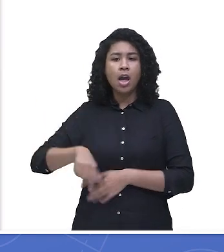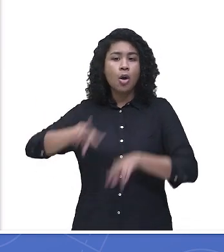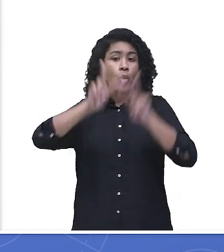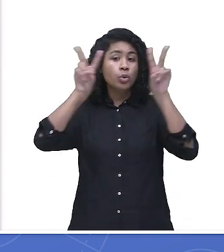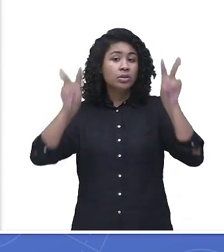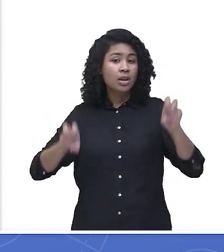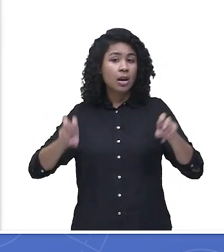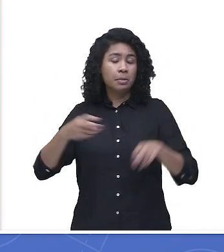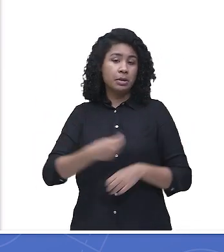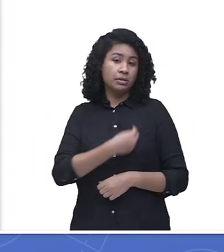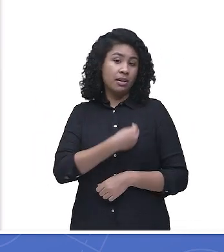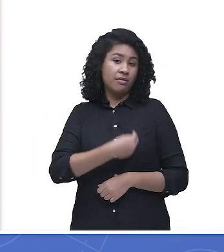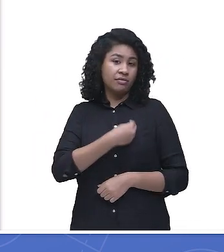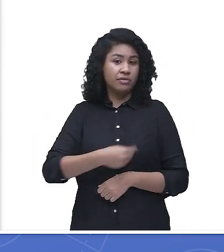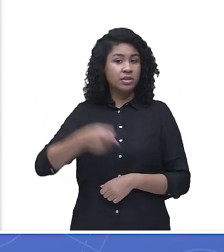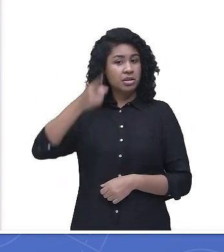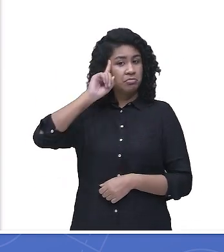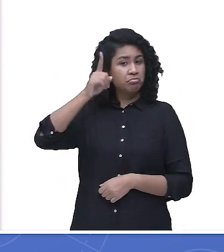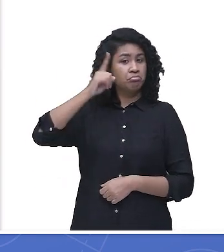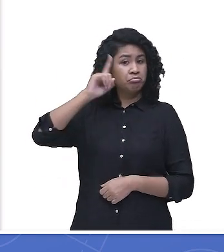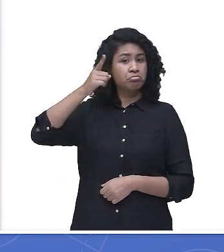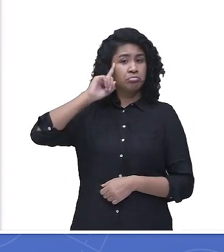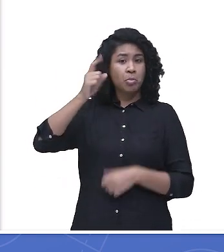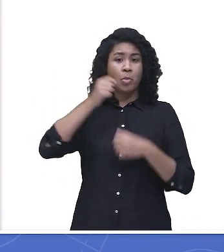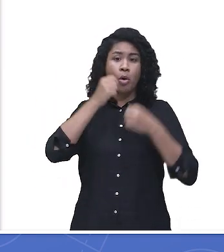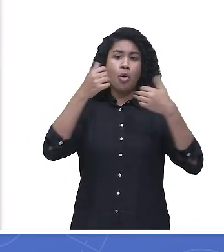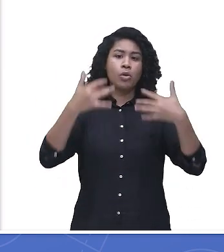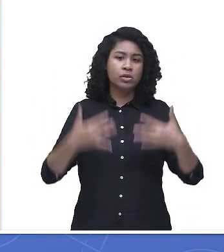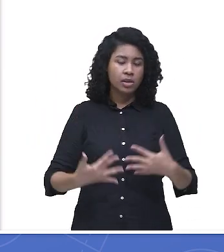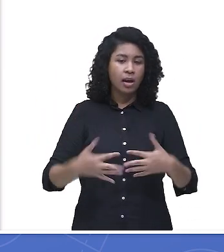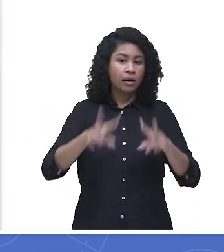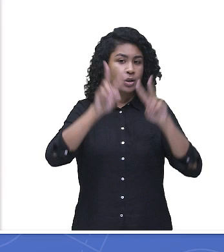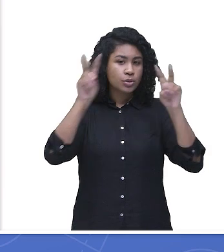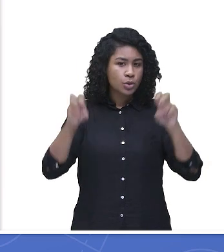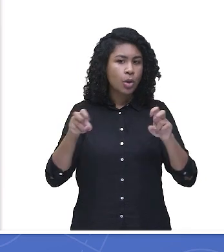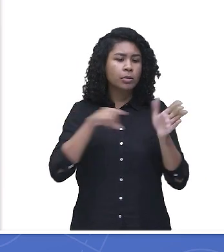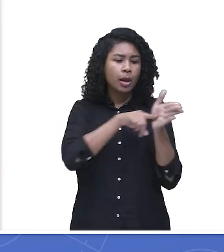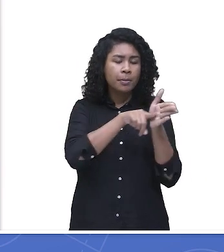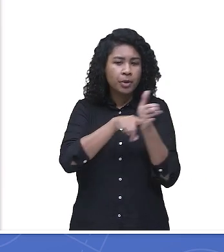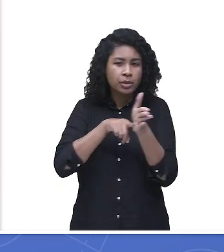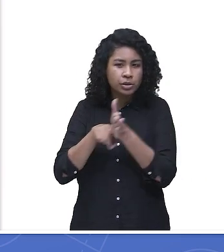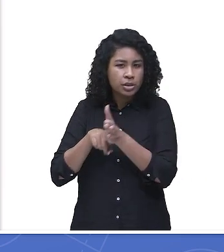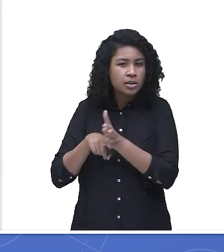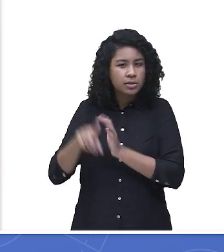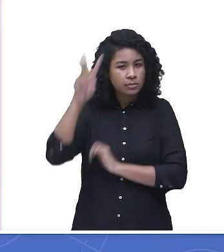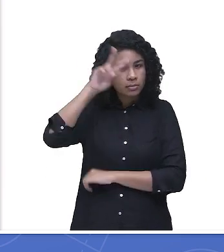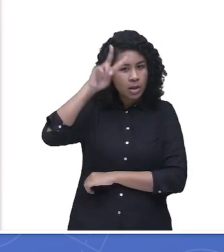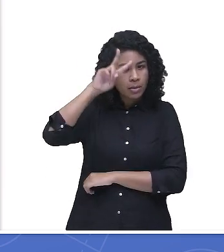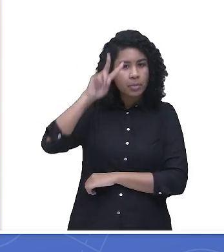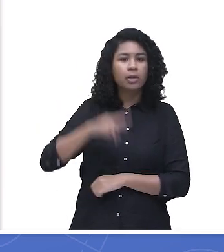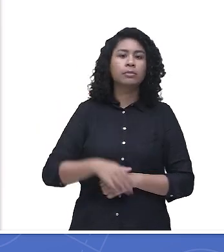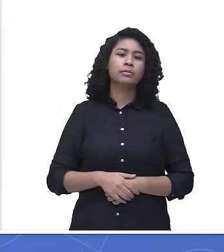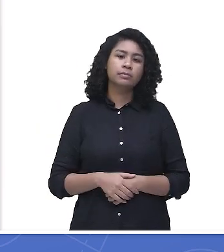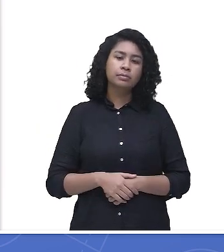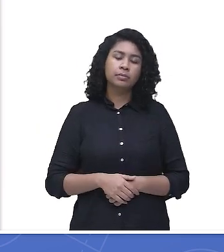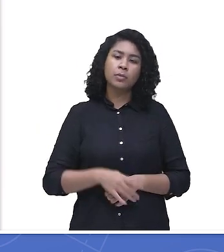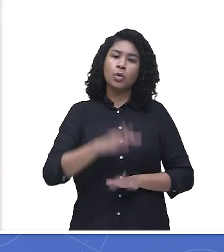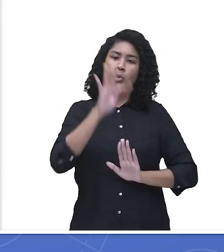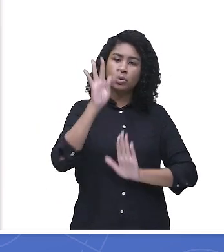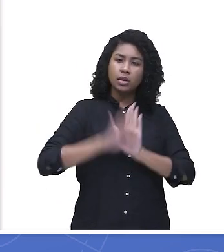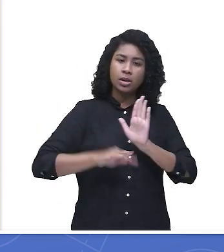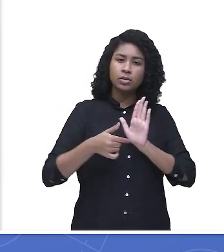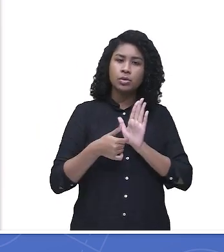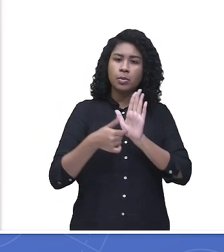só, como ponto de partida, que foi o recenseamento, para a construção de um texto que recebe tratamento estético. A